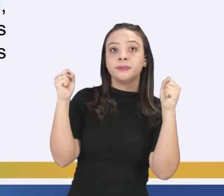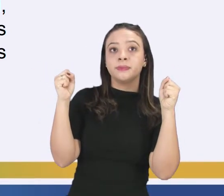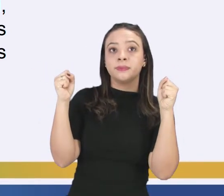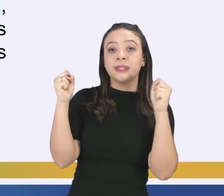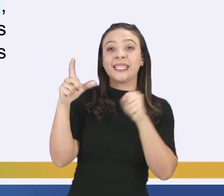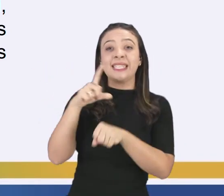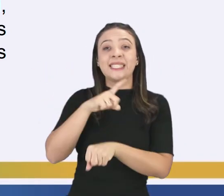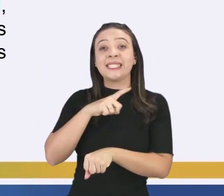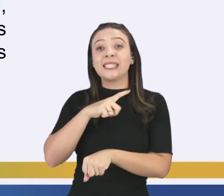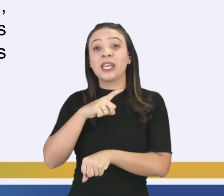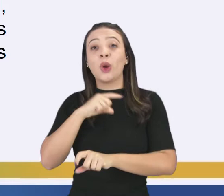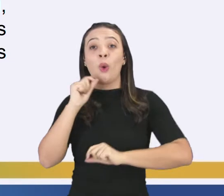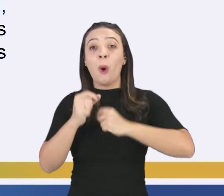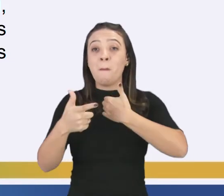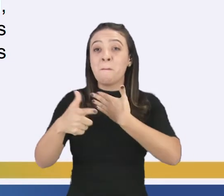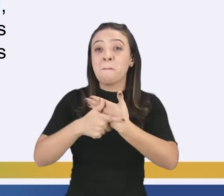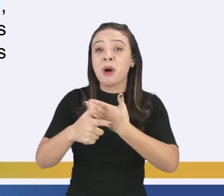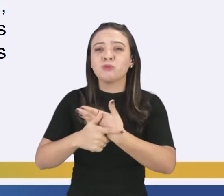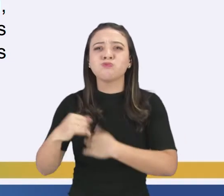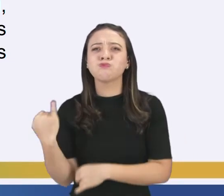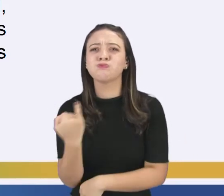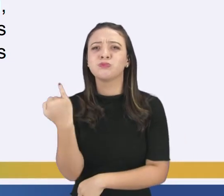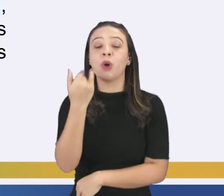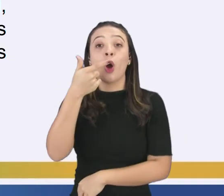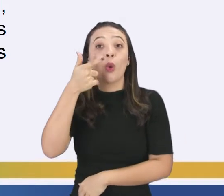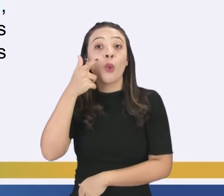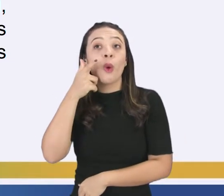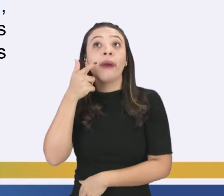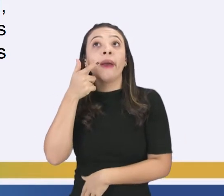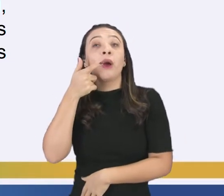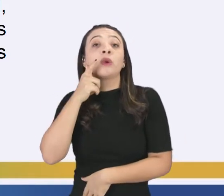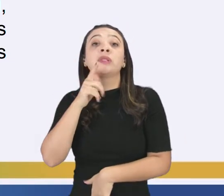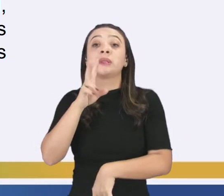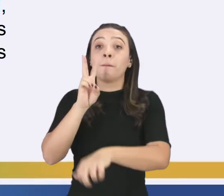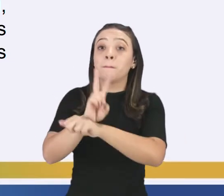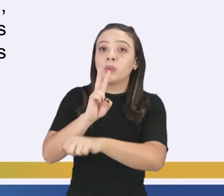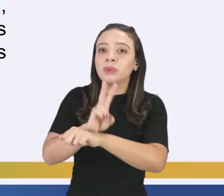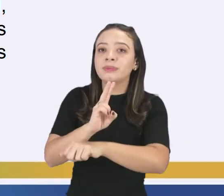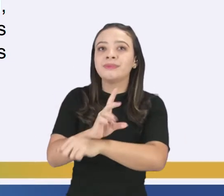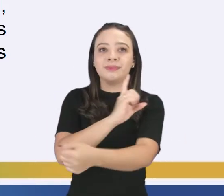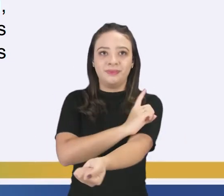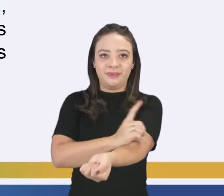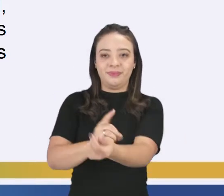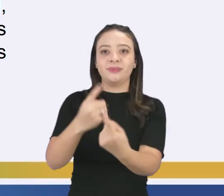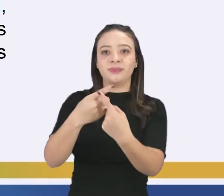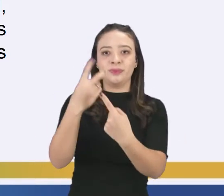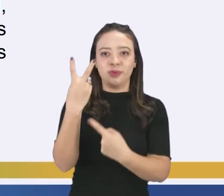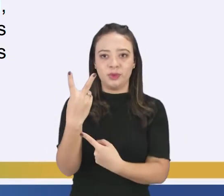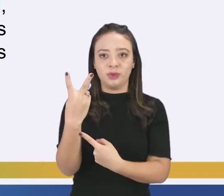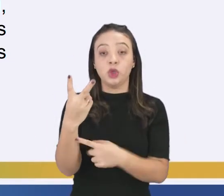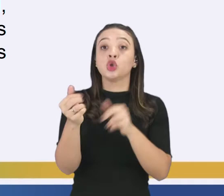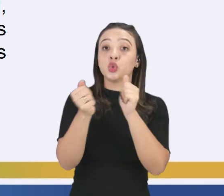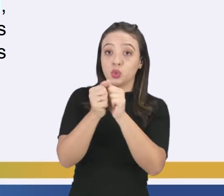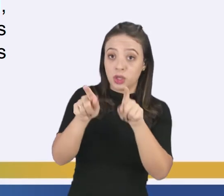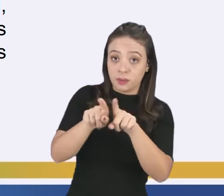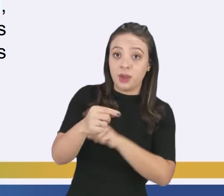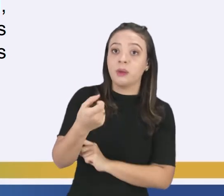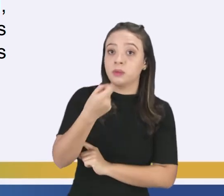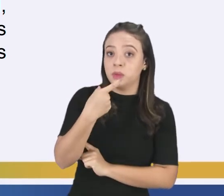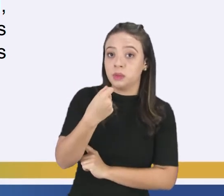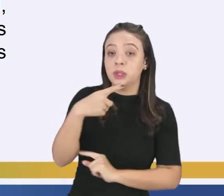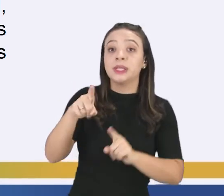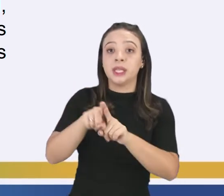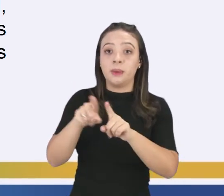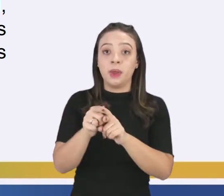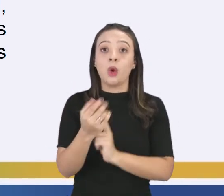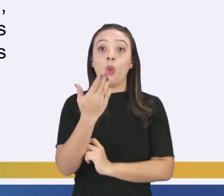tem um papel fundamental no tratamento da diabetes tipo 2. Junto com a dieta e as medicações, o exercício melhora